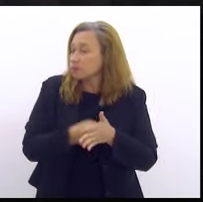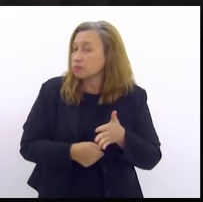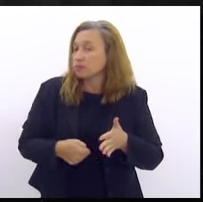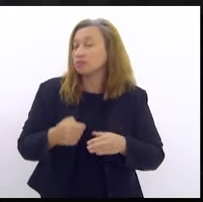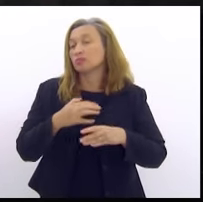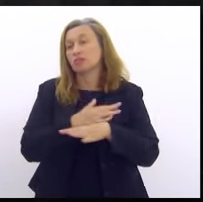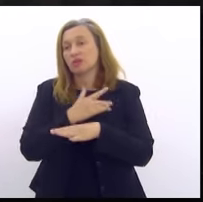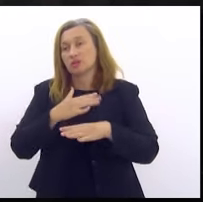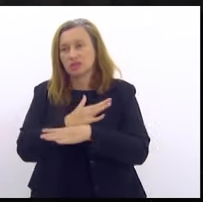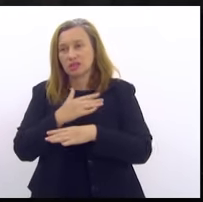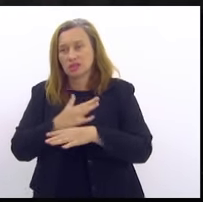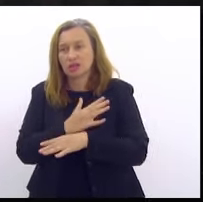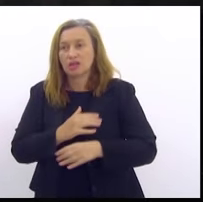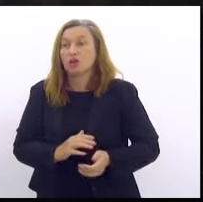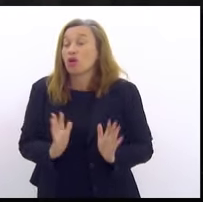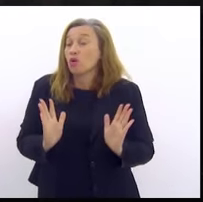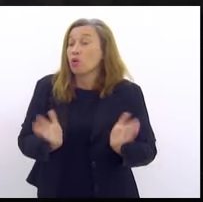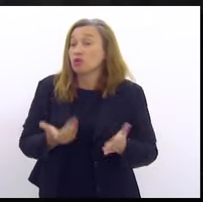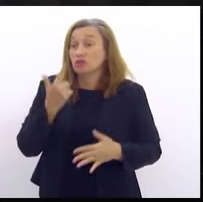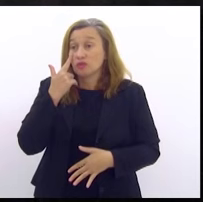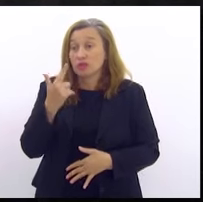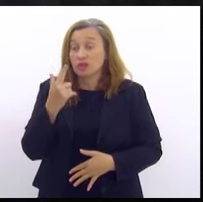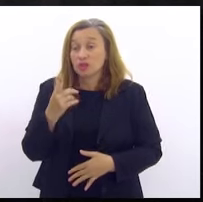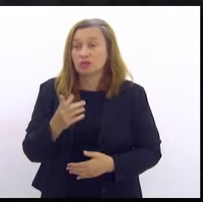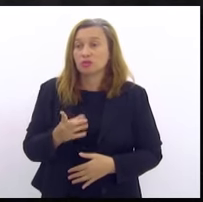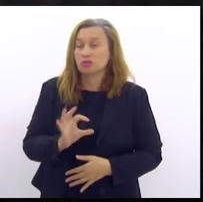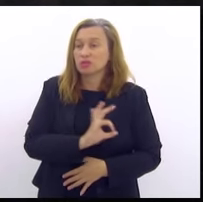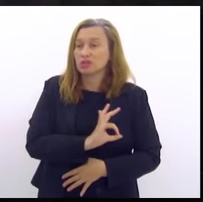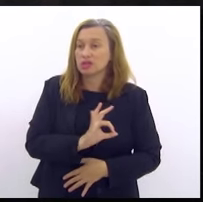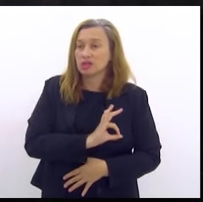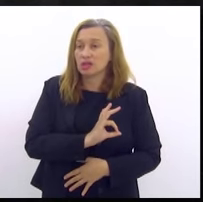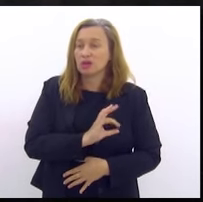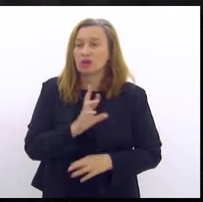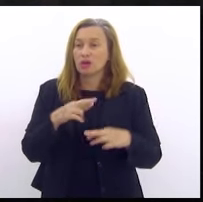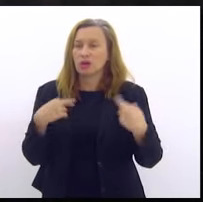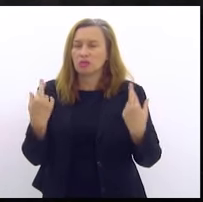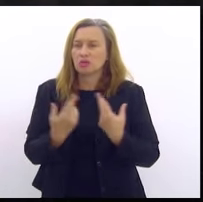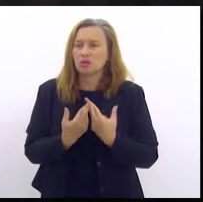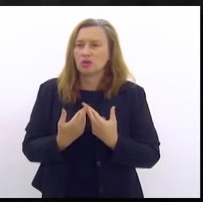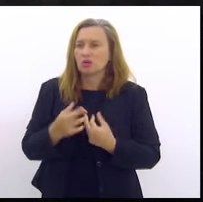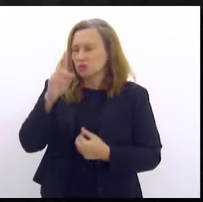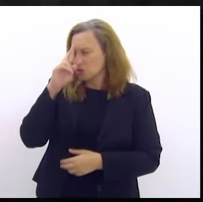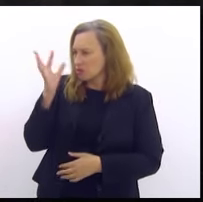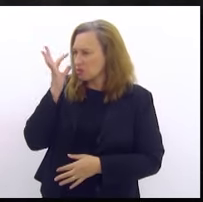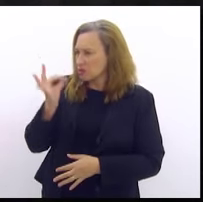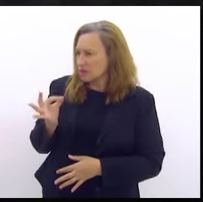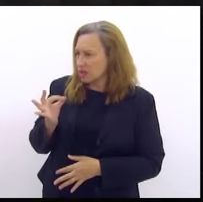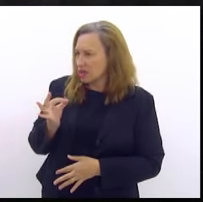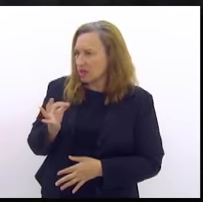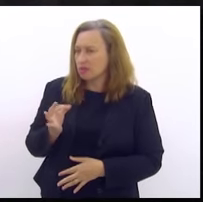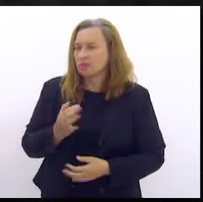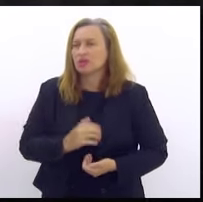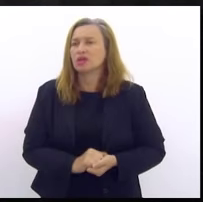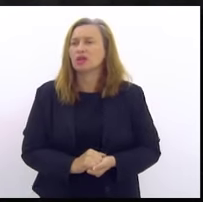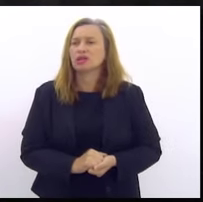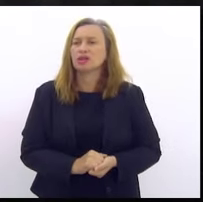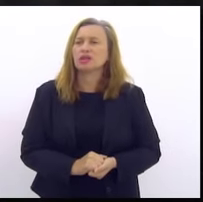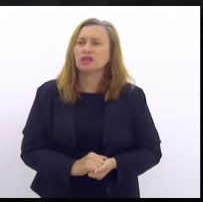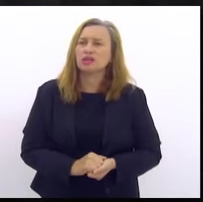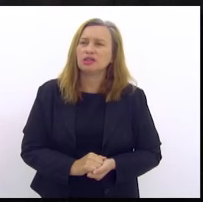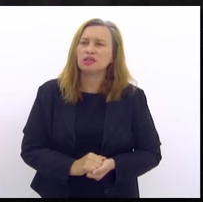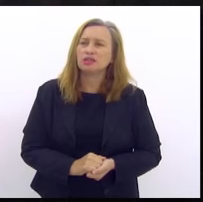sociedade. E hoje os nossos policiais estão sendo punidos, talvez o senhor não saiba, alguns não saibam aqui, eu acredito que o senhor saiba, o senhor às vezes tem